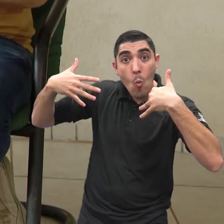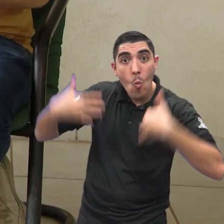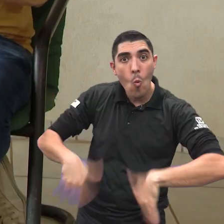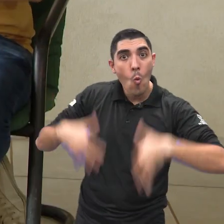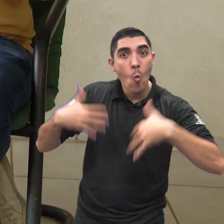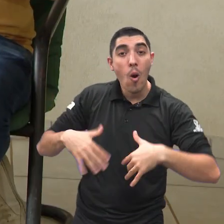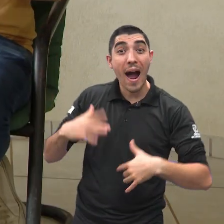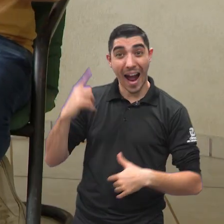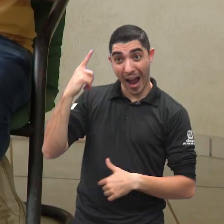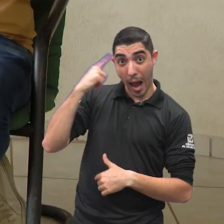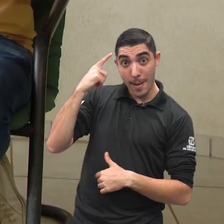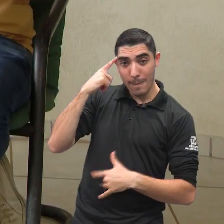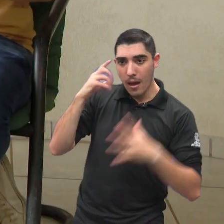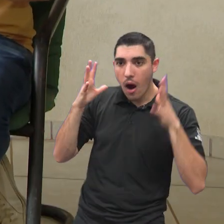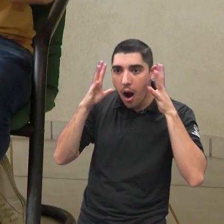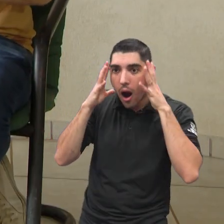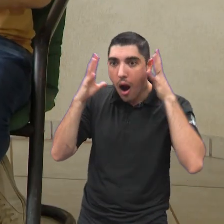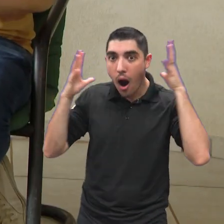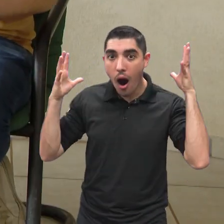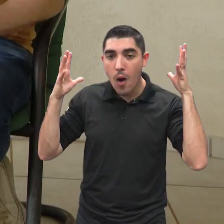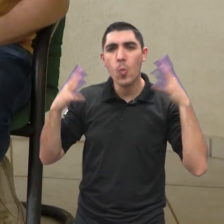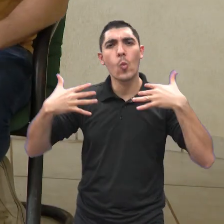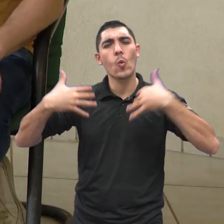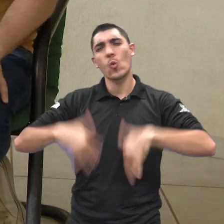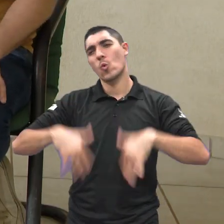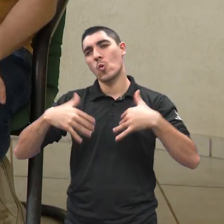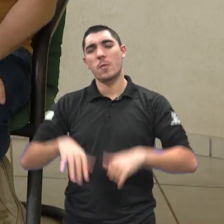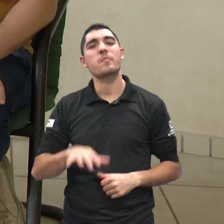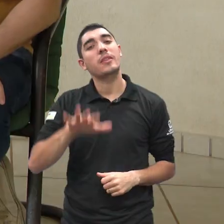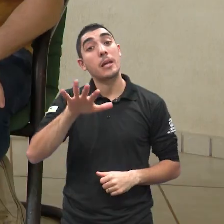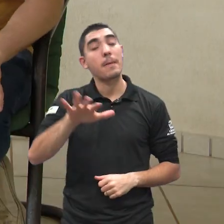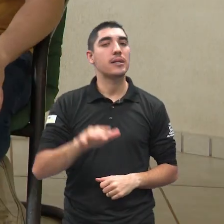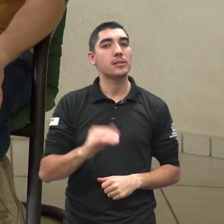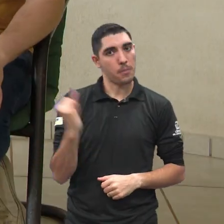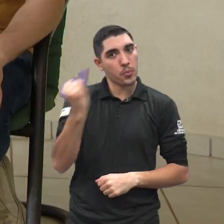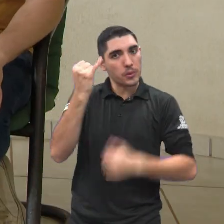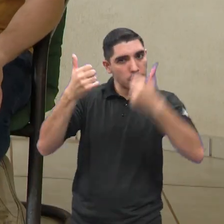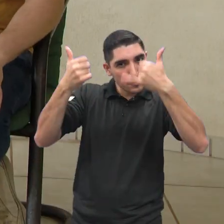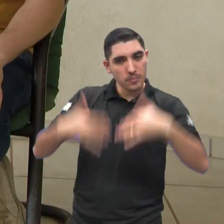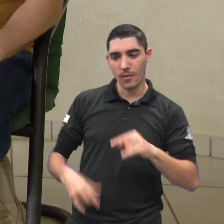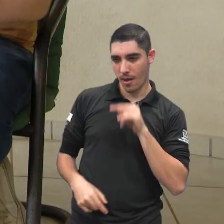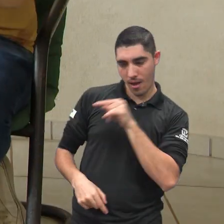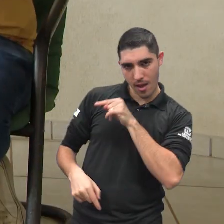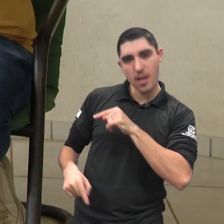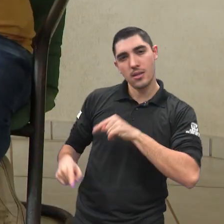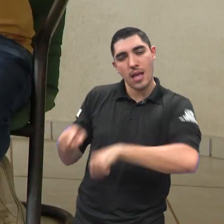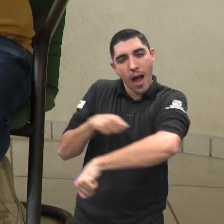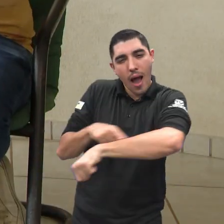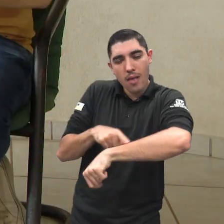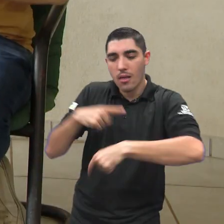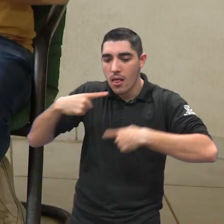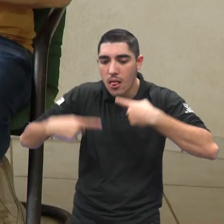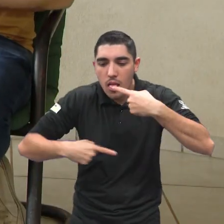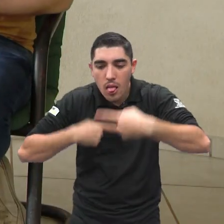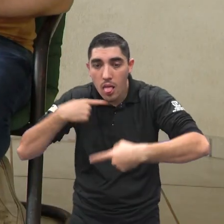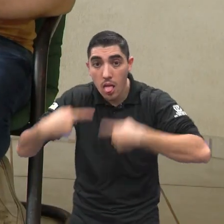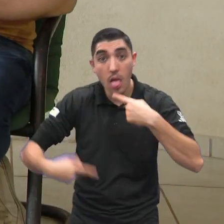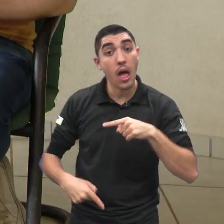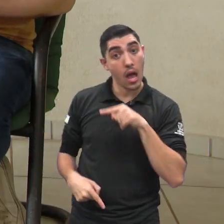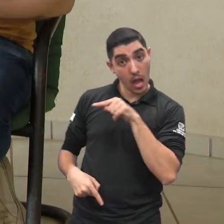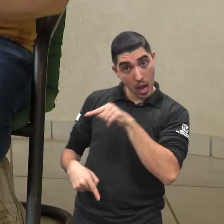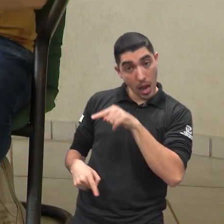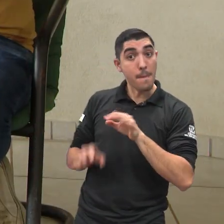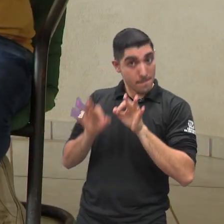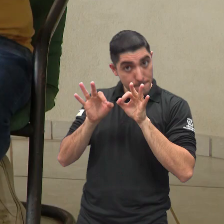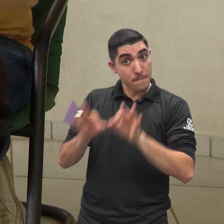cachorro, gente. Só a cabeça já é enorme. Mas é legal a gente falar, destacar que São Bernardo, que é a raça do Odin, essa sim é